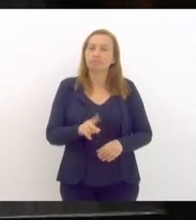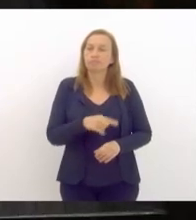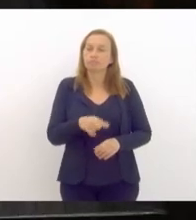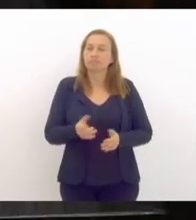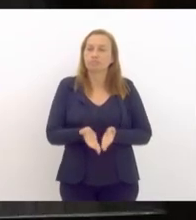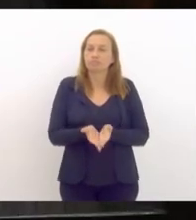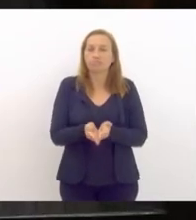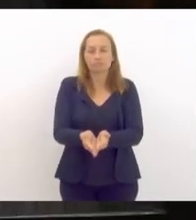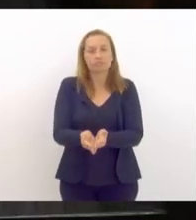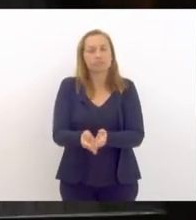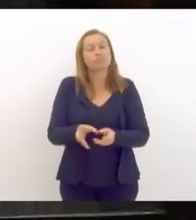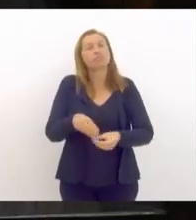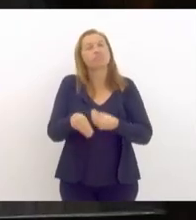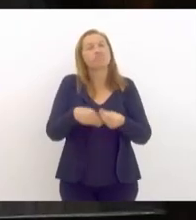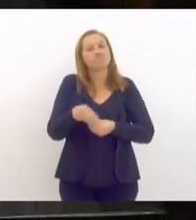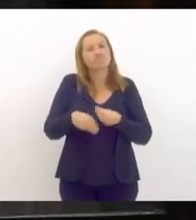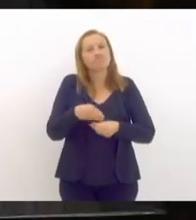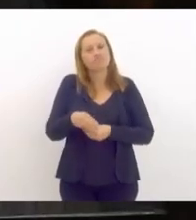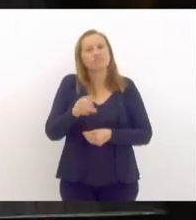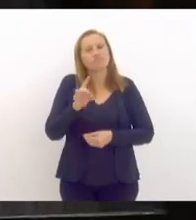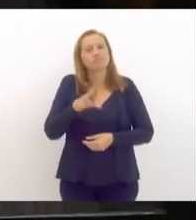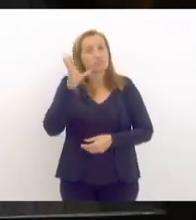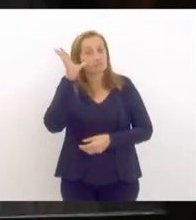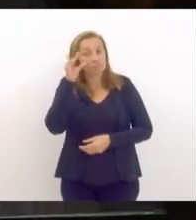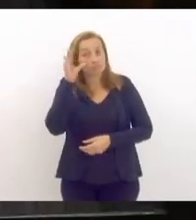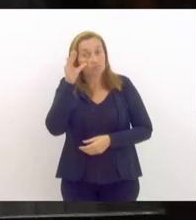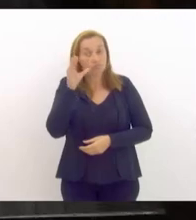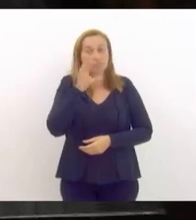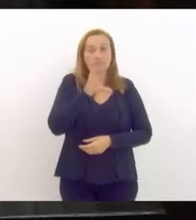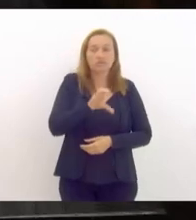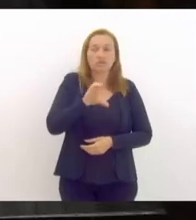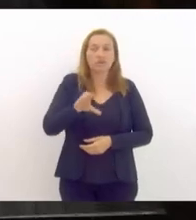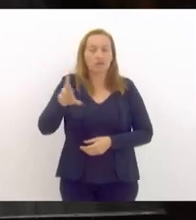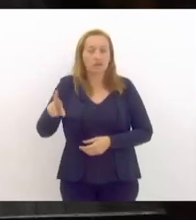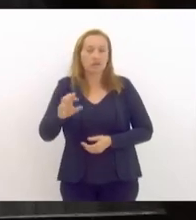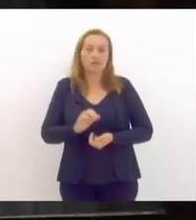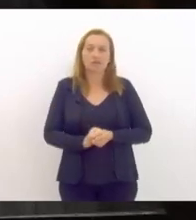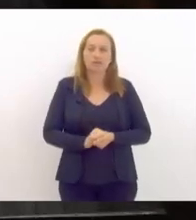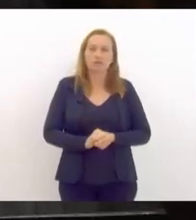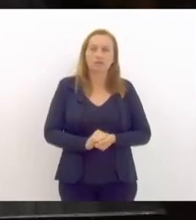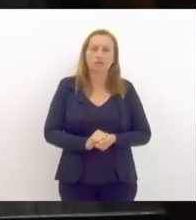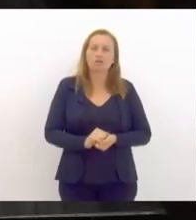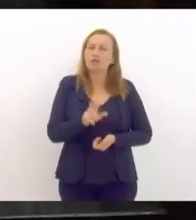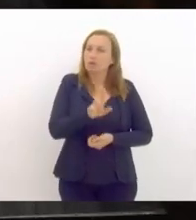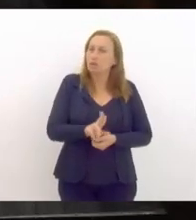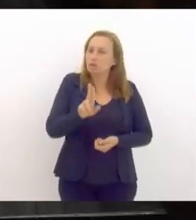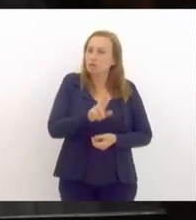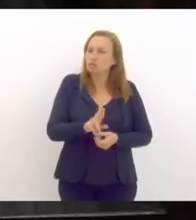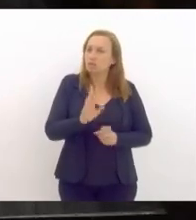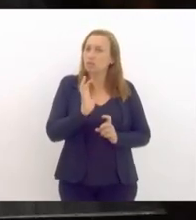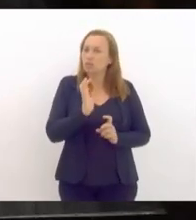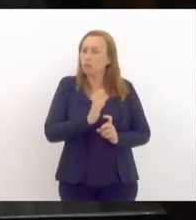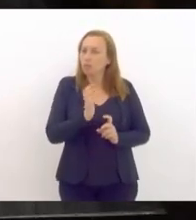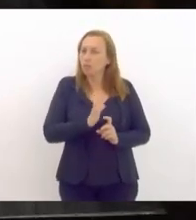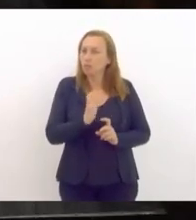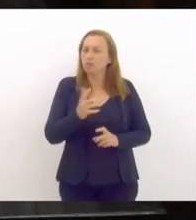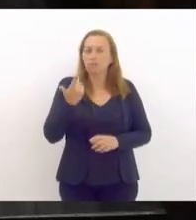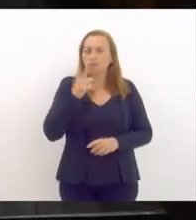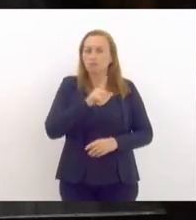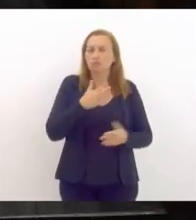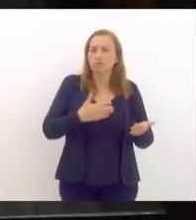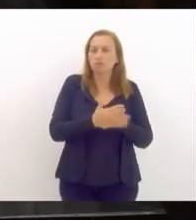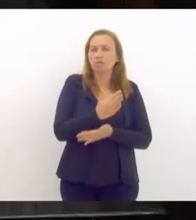essa mistura só interessa a CCR que usou dessa chantagem quando a gente conseguiu